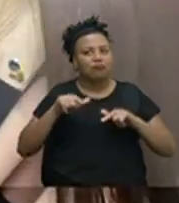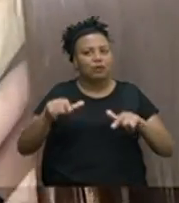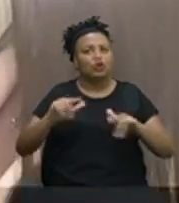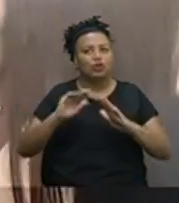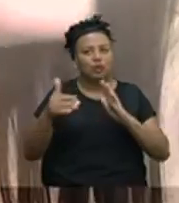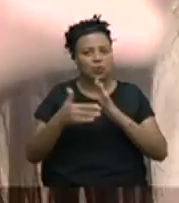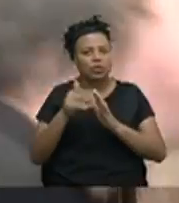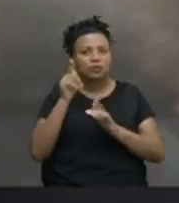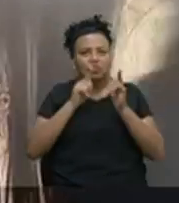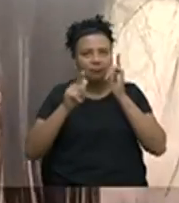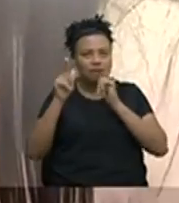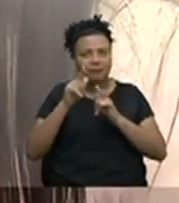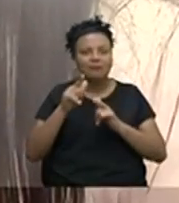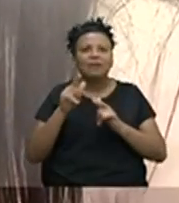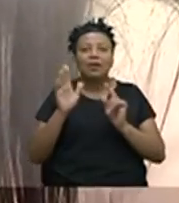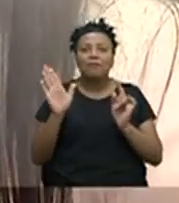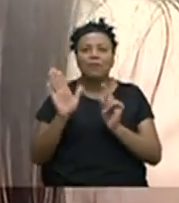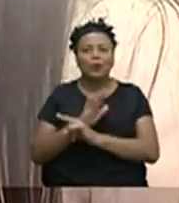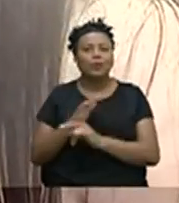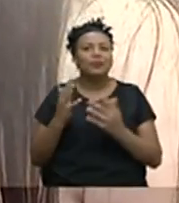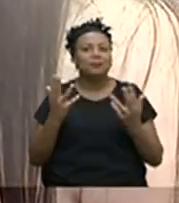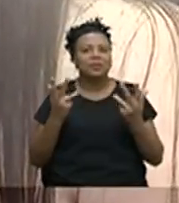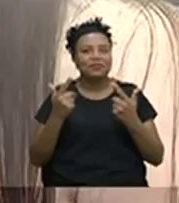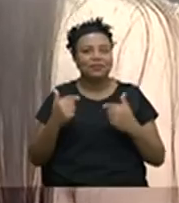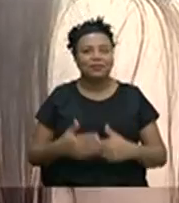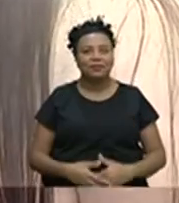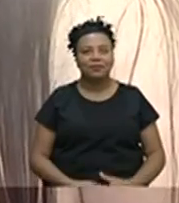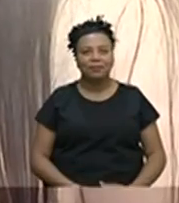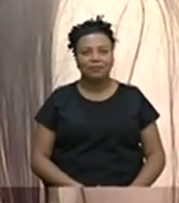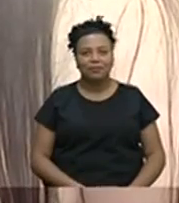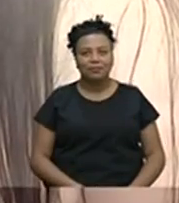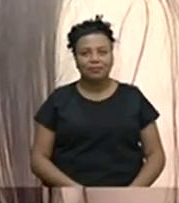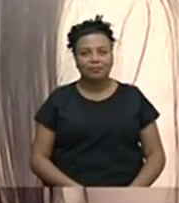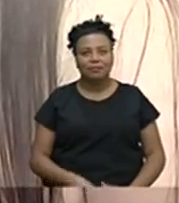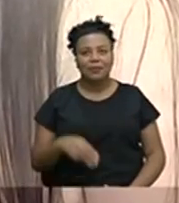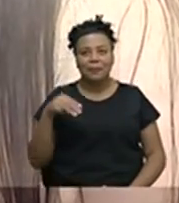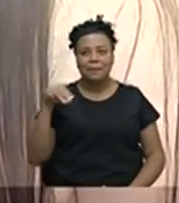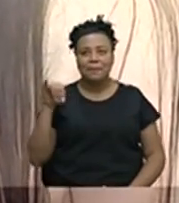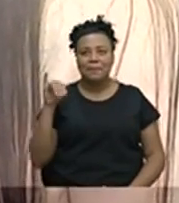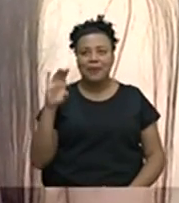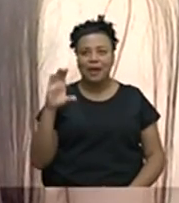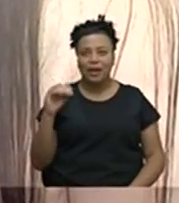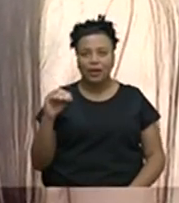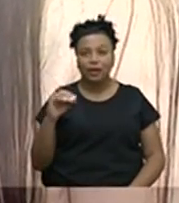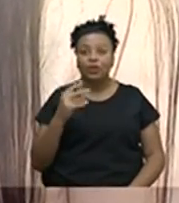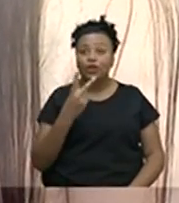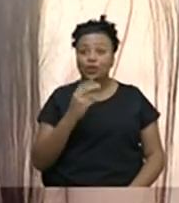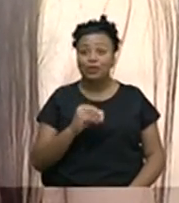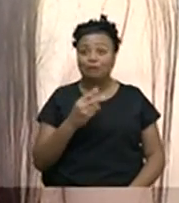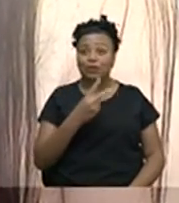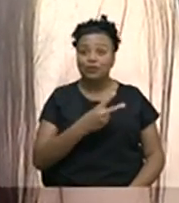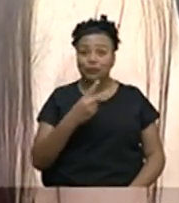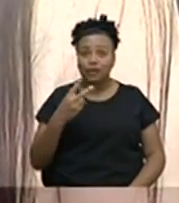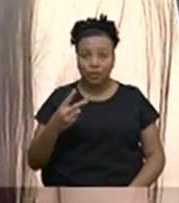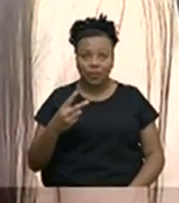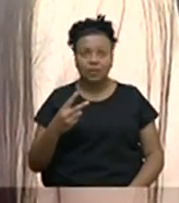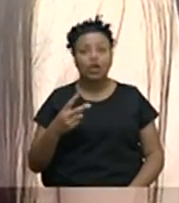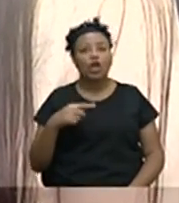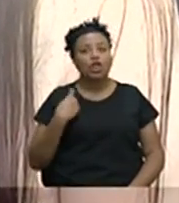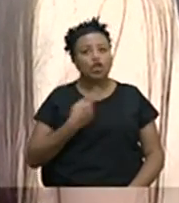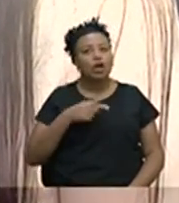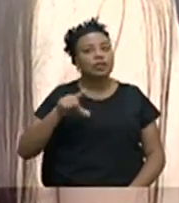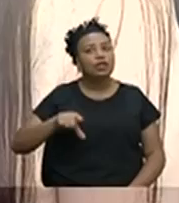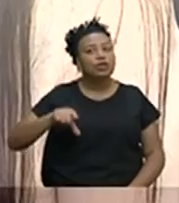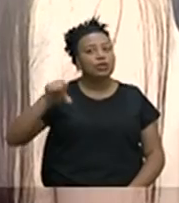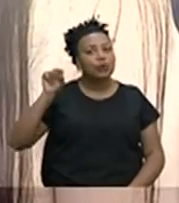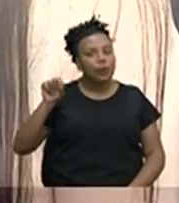os eleitos. Pergunta maravilhosa. Em maio de 2022, nós